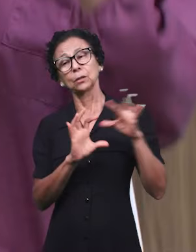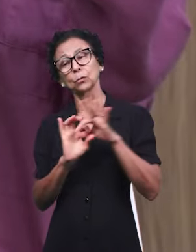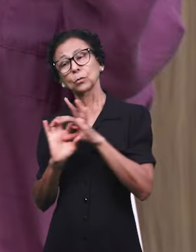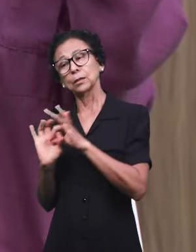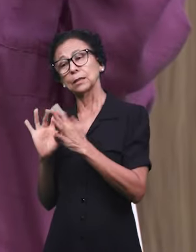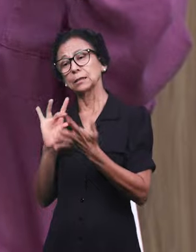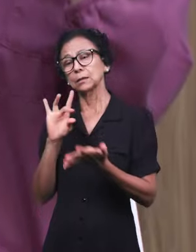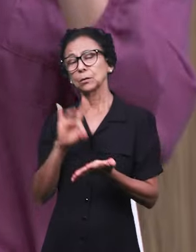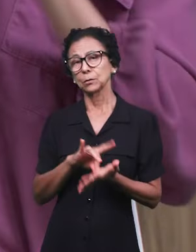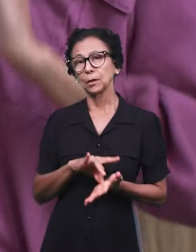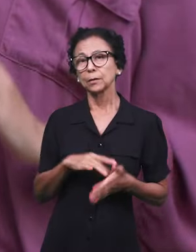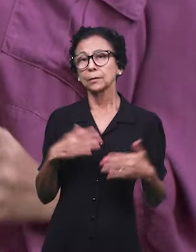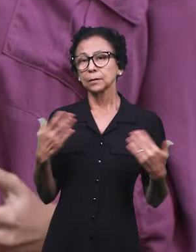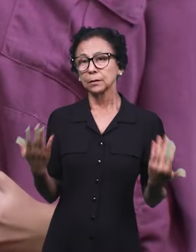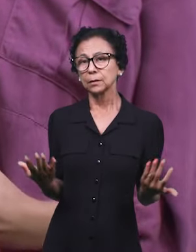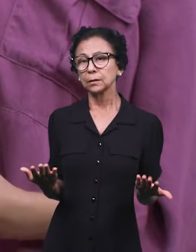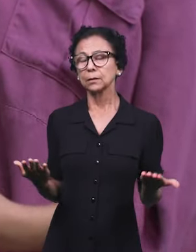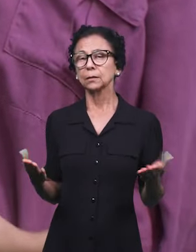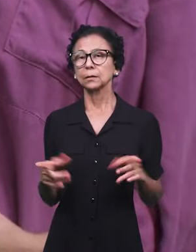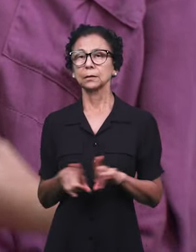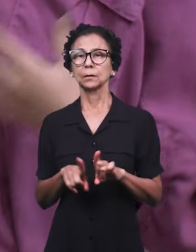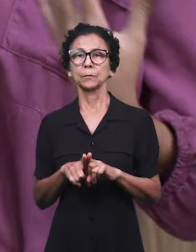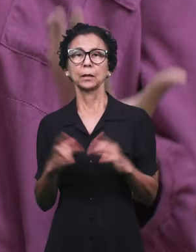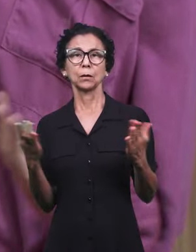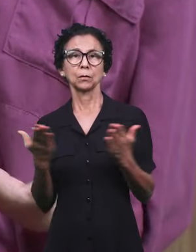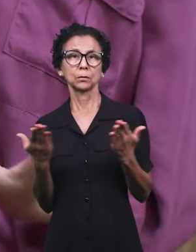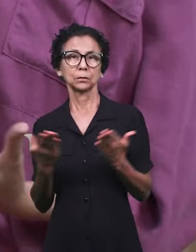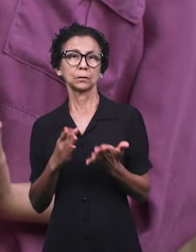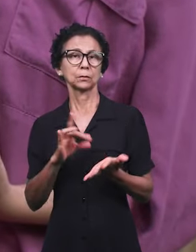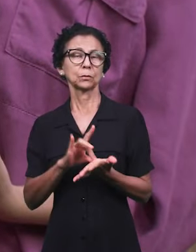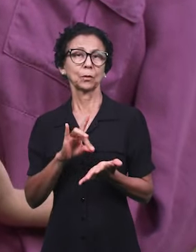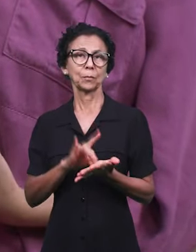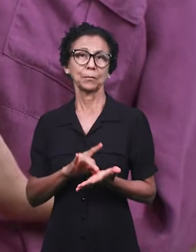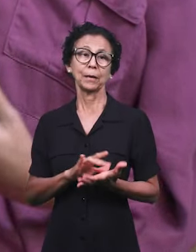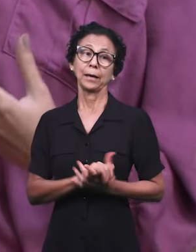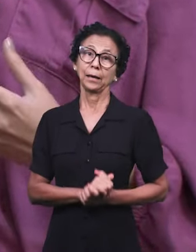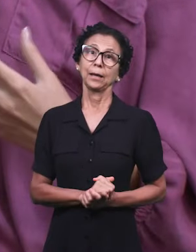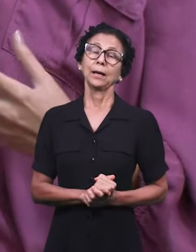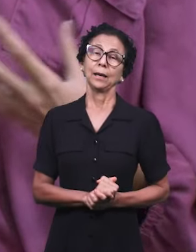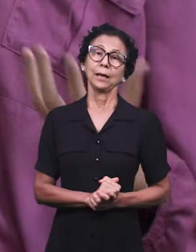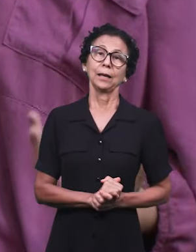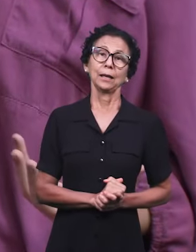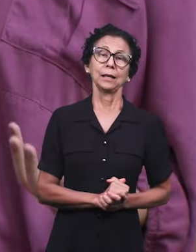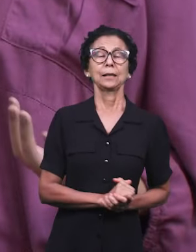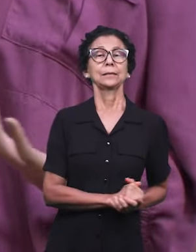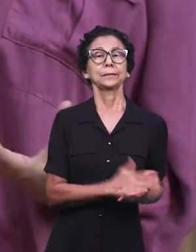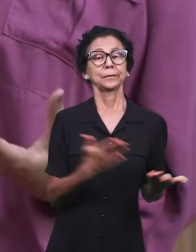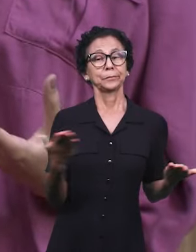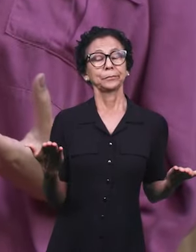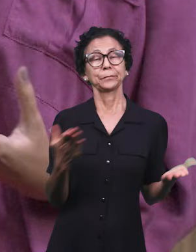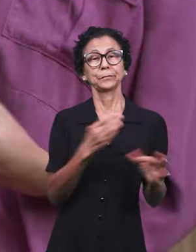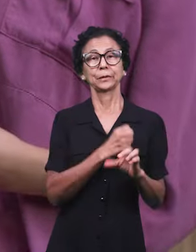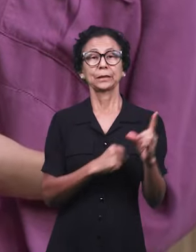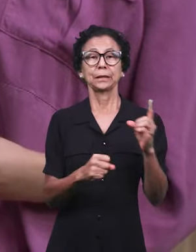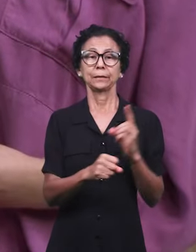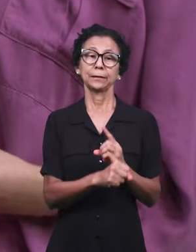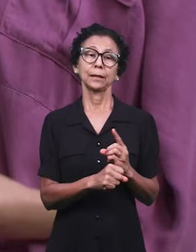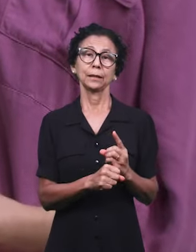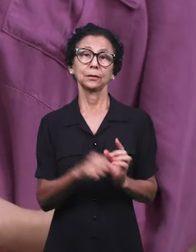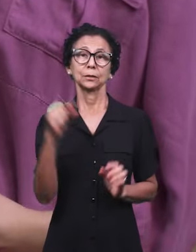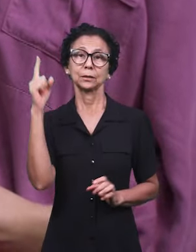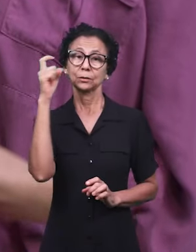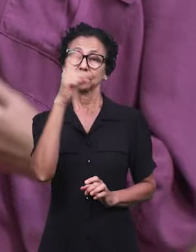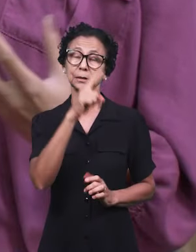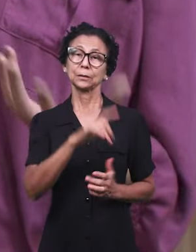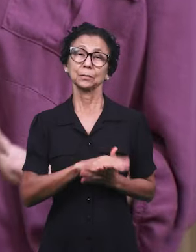estamos vivendo, né? E hoje em dia, o contexto que nós estamos vivendo, né, ele tem sido uma influência muito grande para isso. Porque